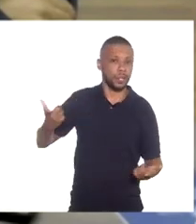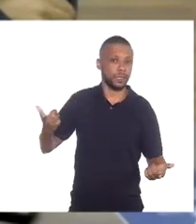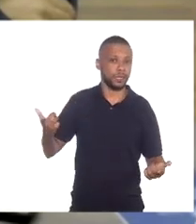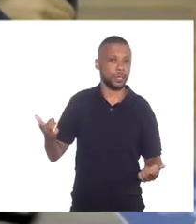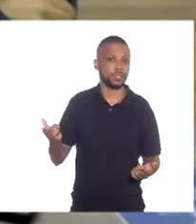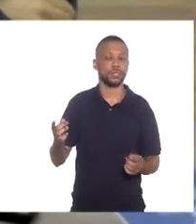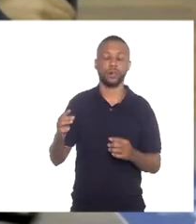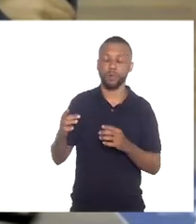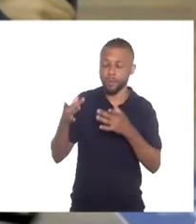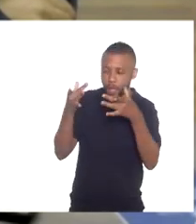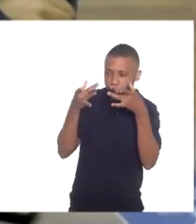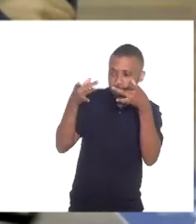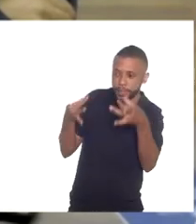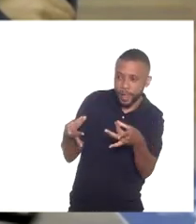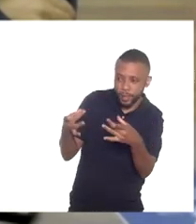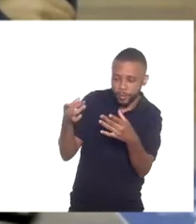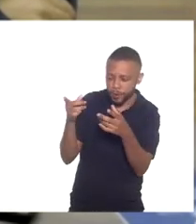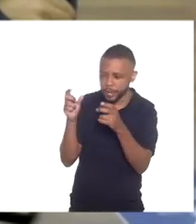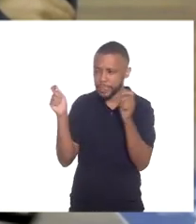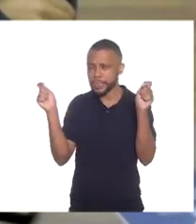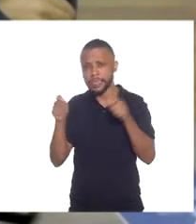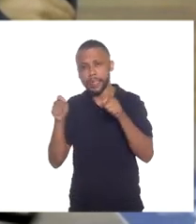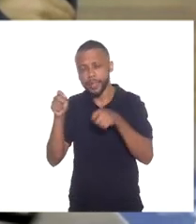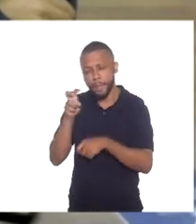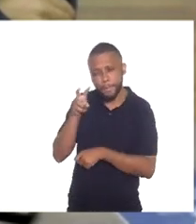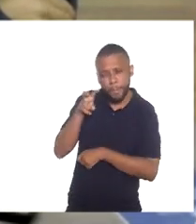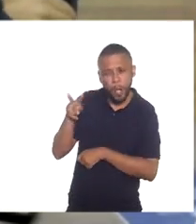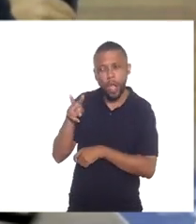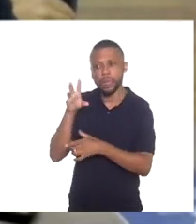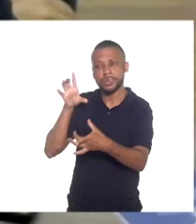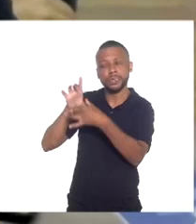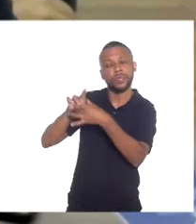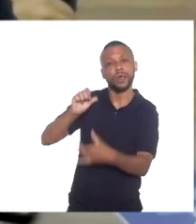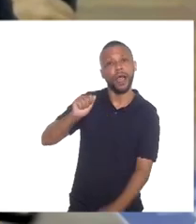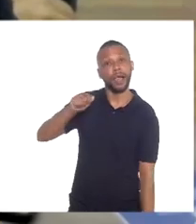gente possa acompanhar via ANP, via